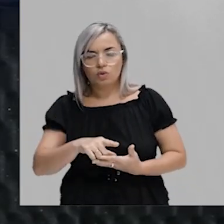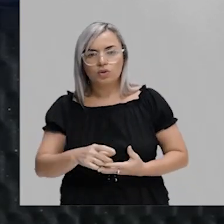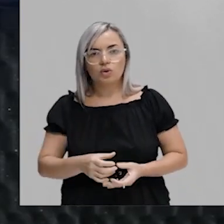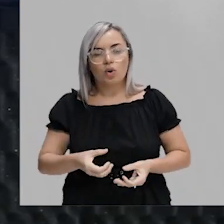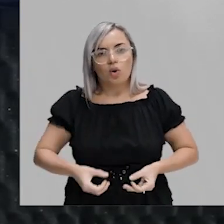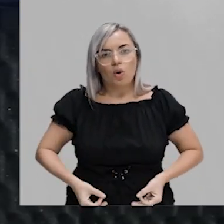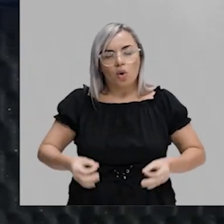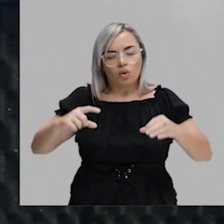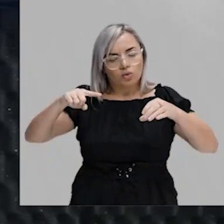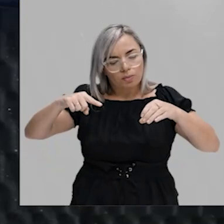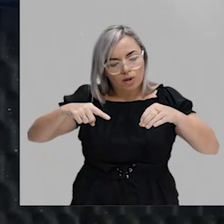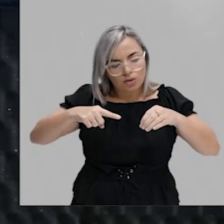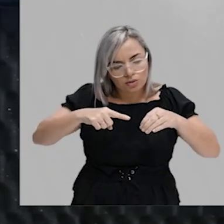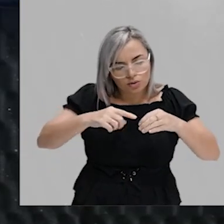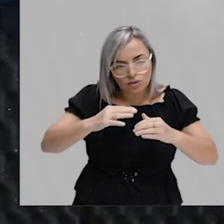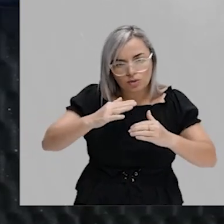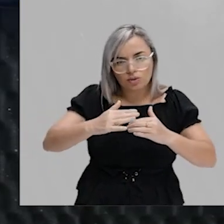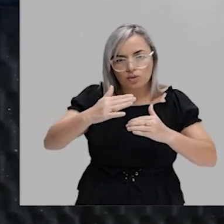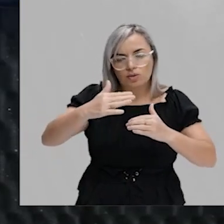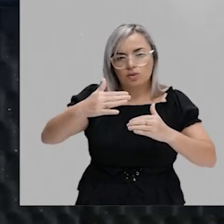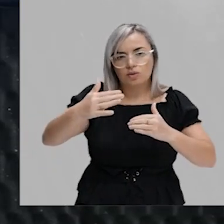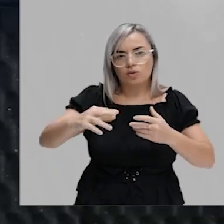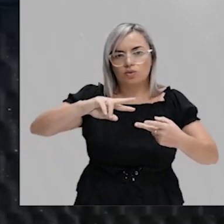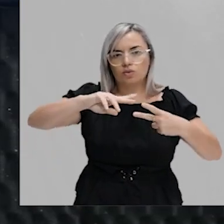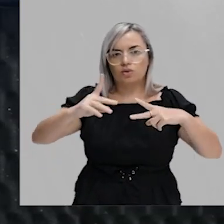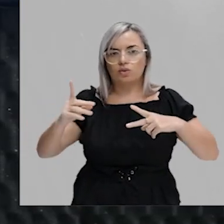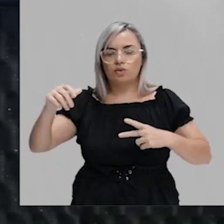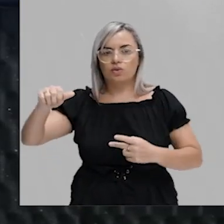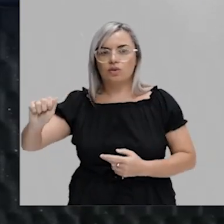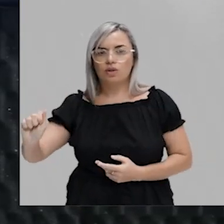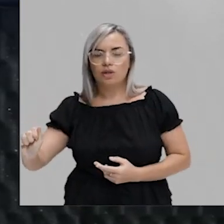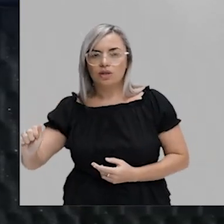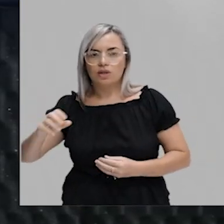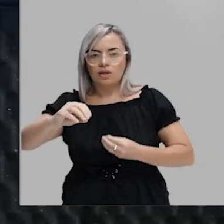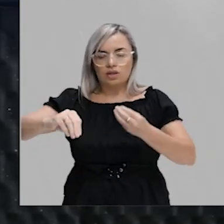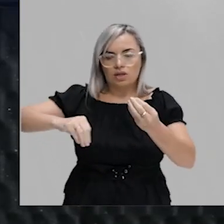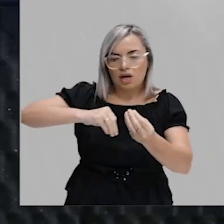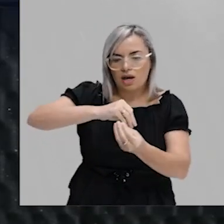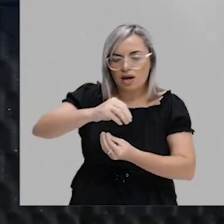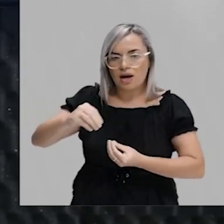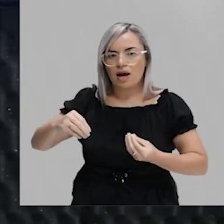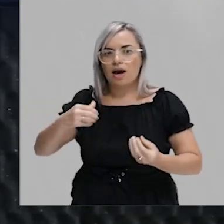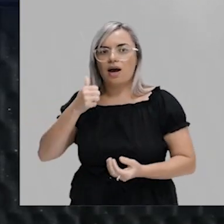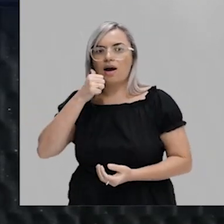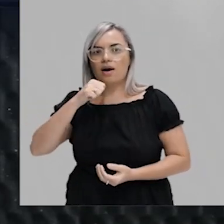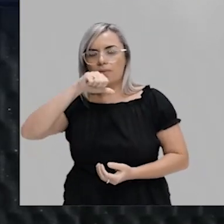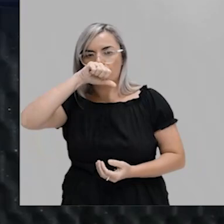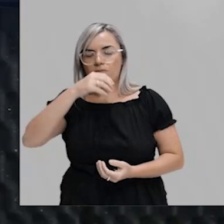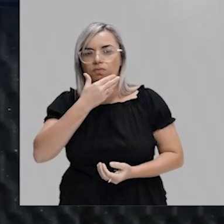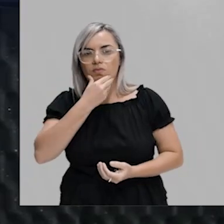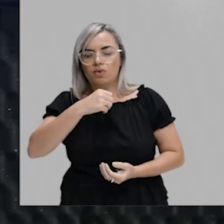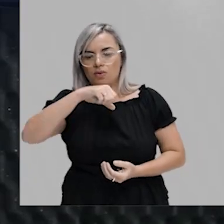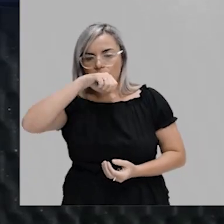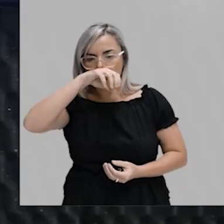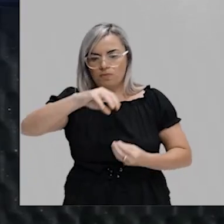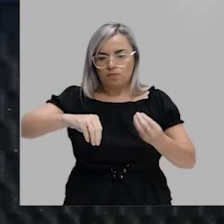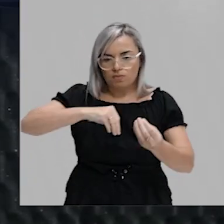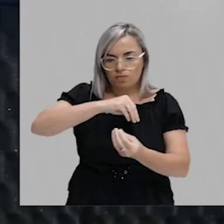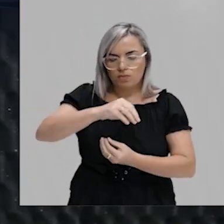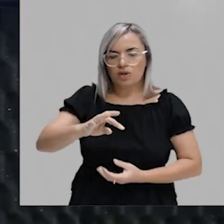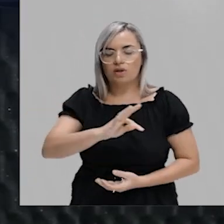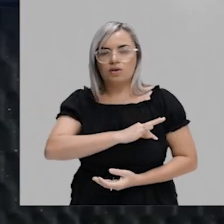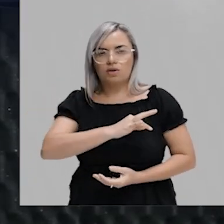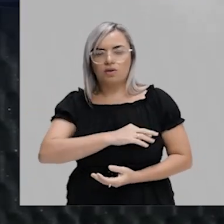onde os DNAs paterno e materno são misturados. Então, pessoal, eu espero que vocês tenham entendido essa técnica